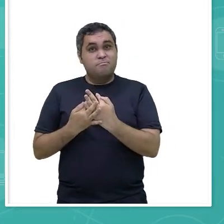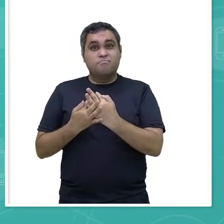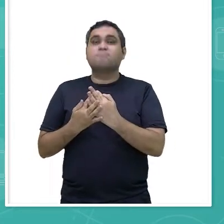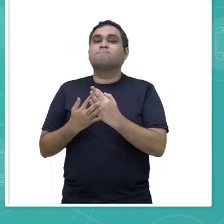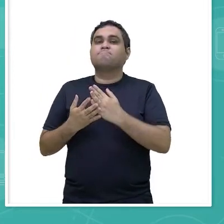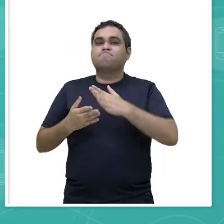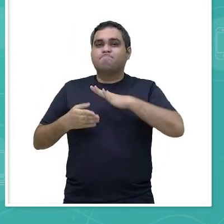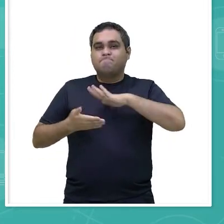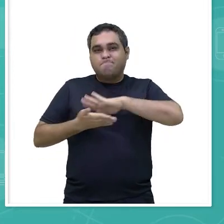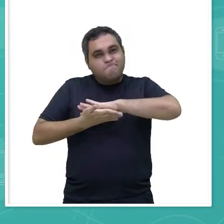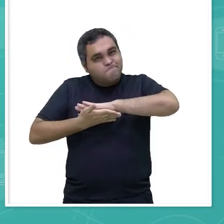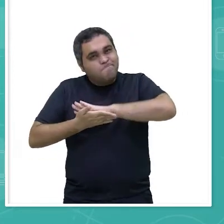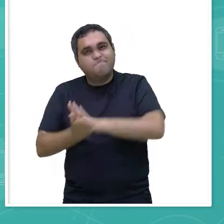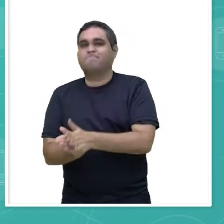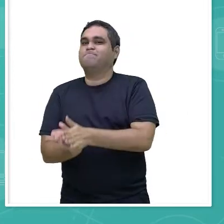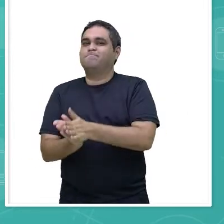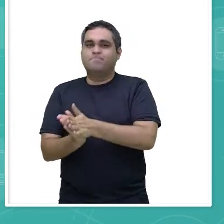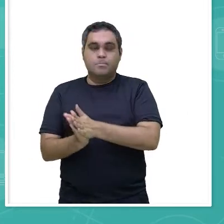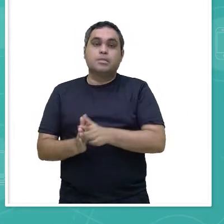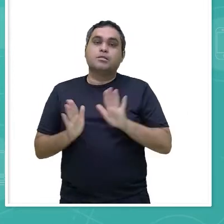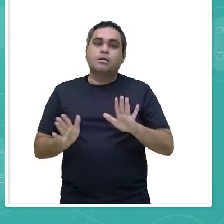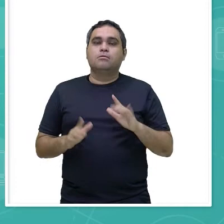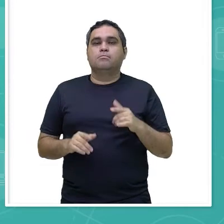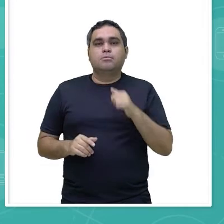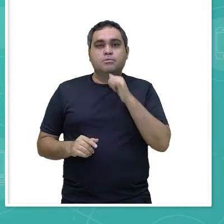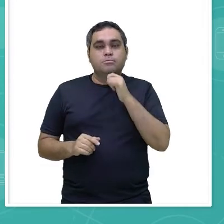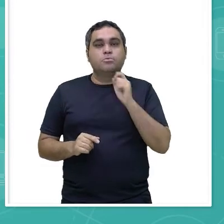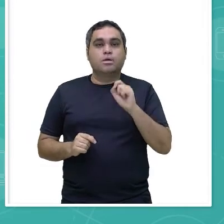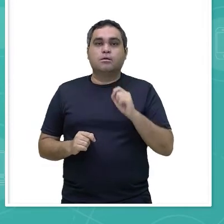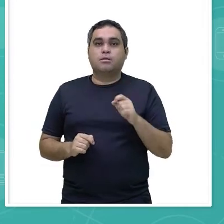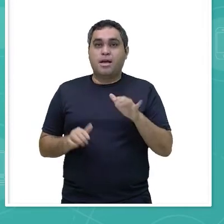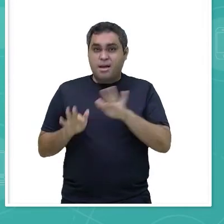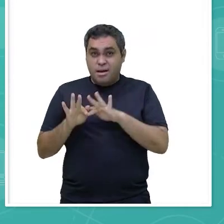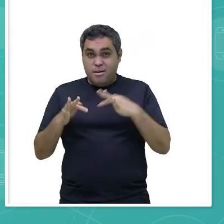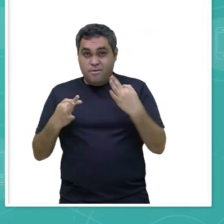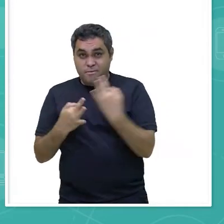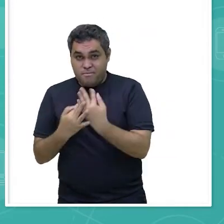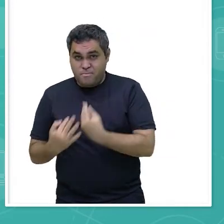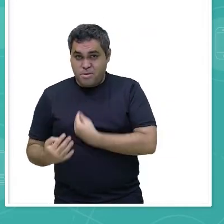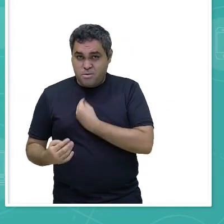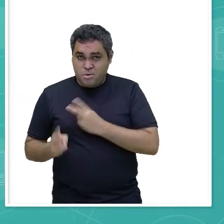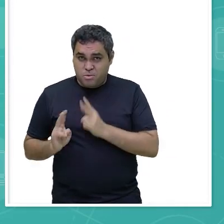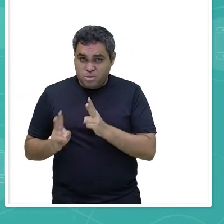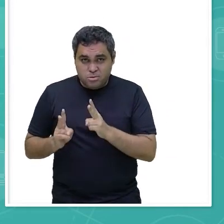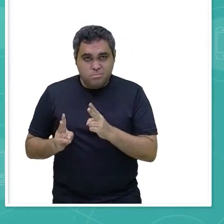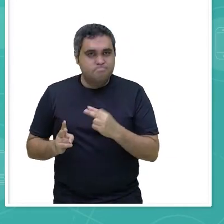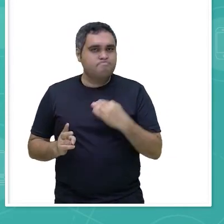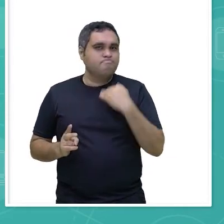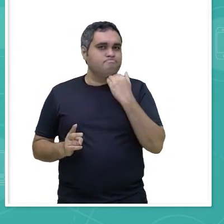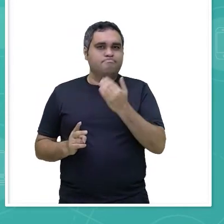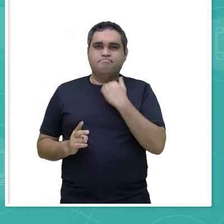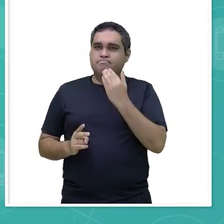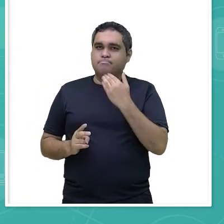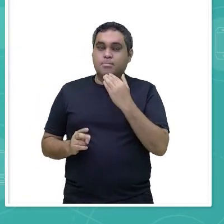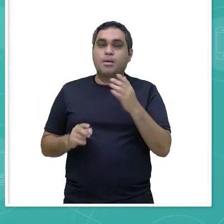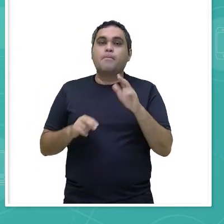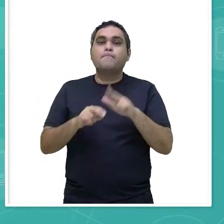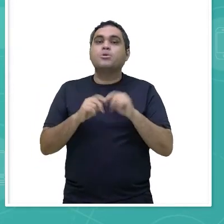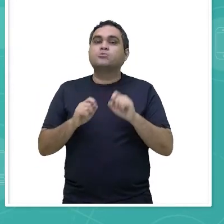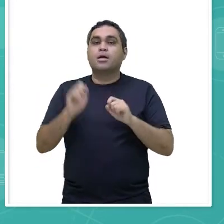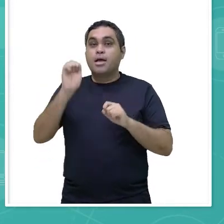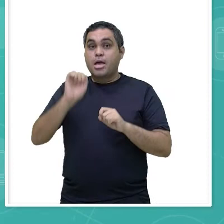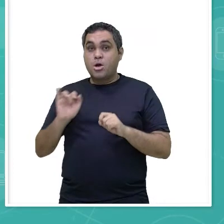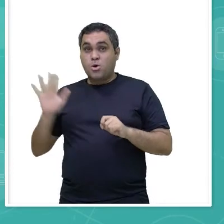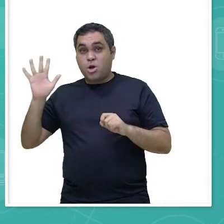Bom, não tem como manter a família imperial viva, porque o que acontece? A Europa toda, todos os